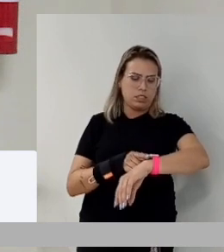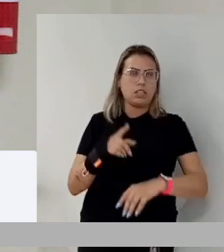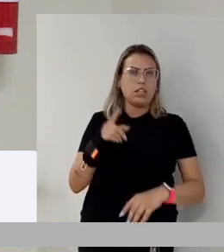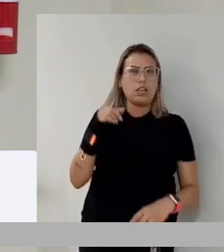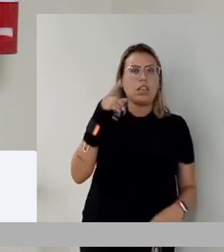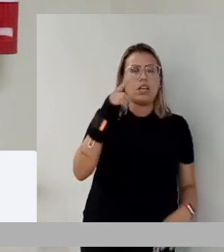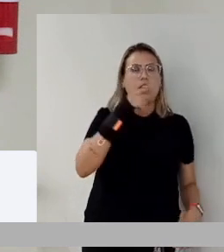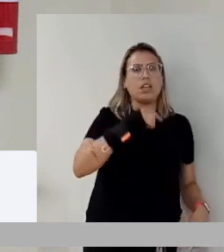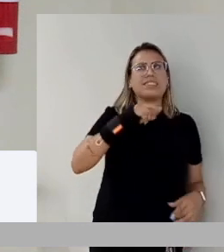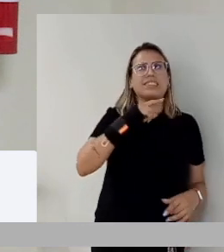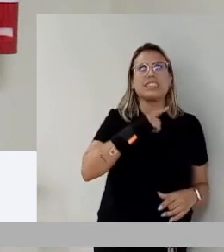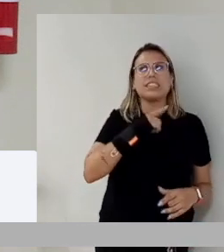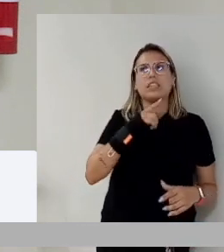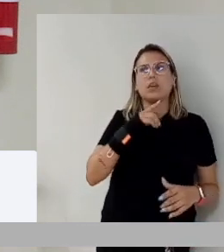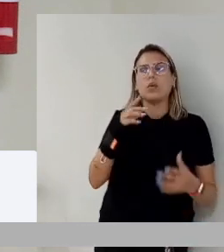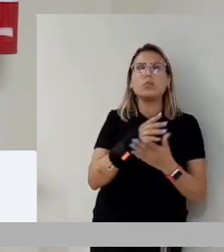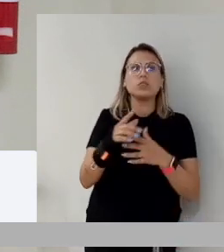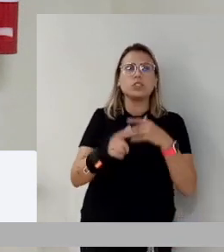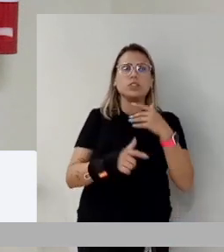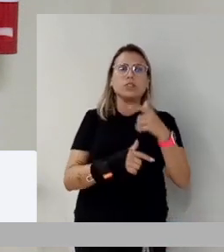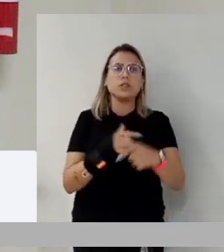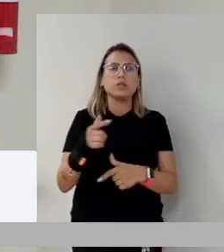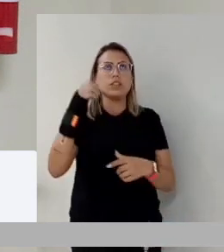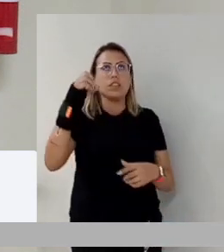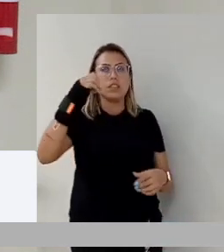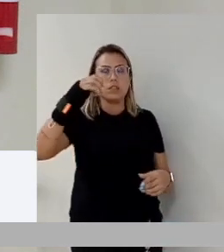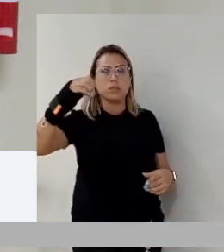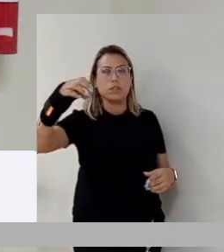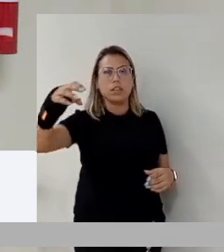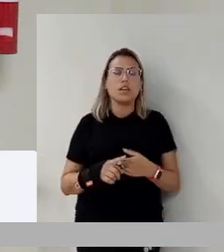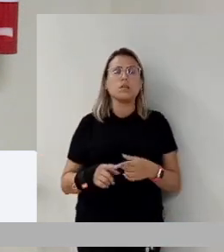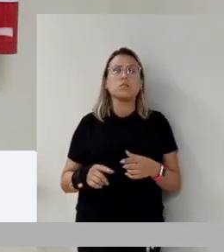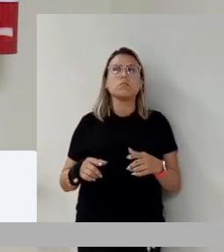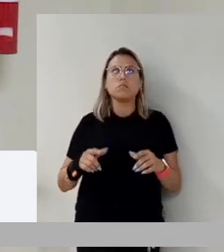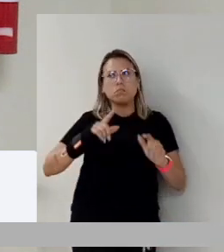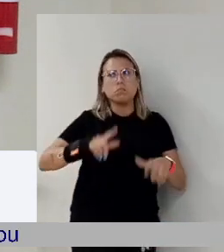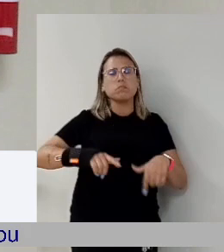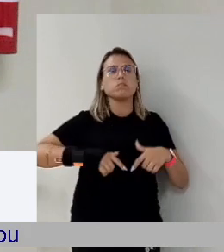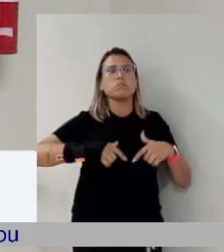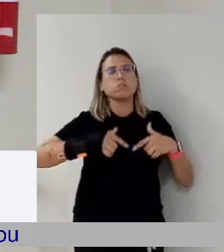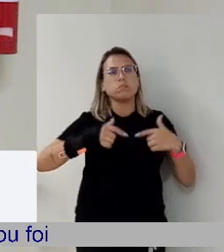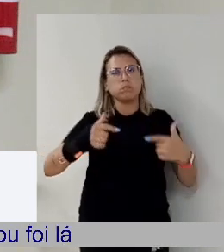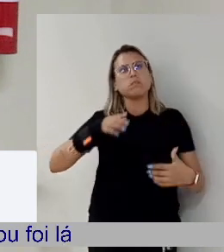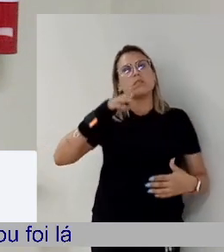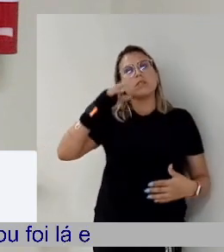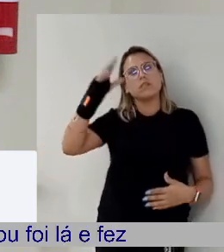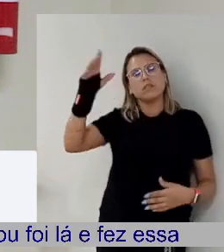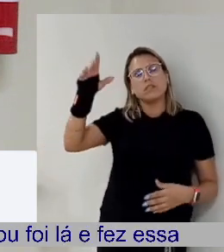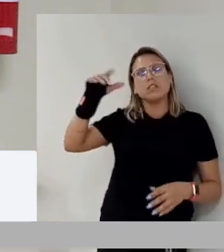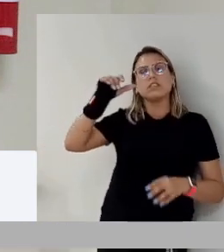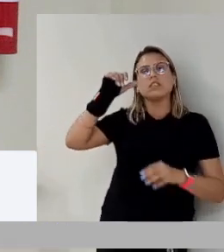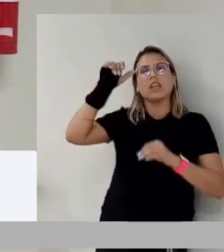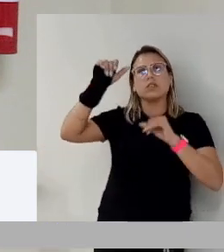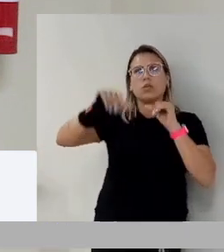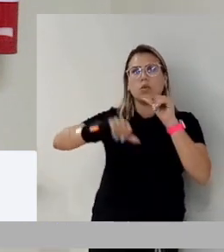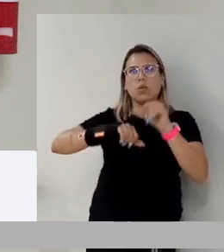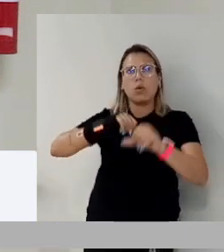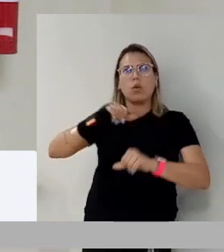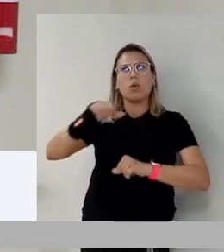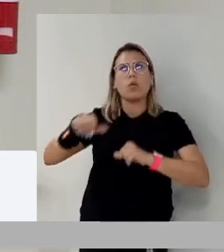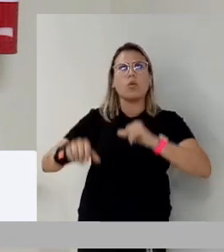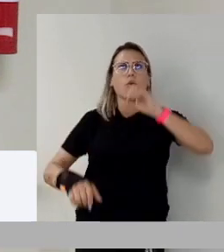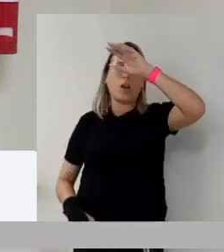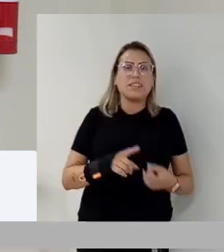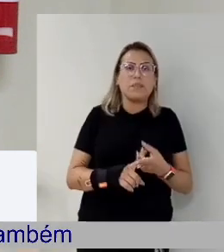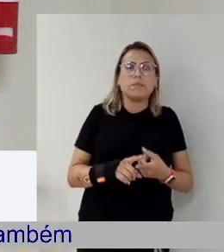nessa dificuldade dessa iluminação e o mesmo se prontificou foi lá e fez essa troca dessas luminária